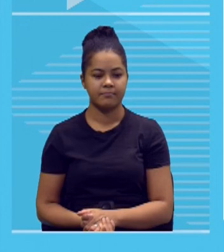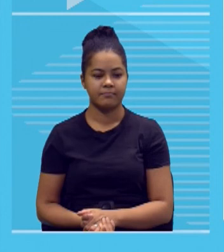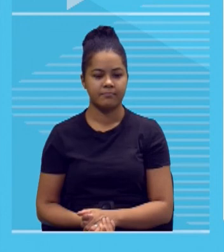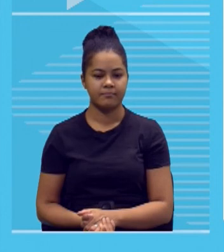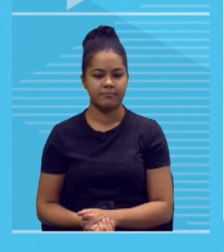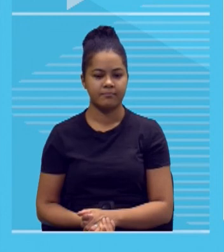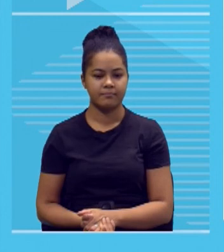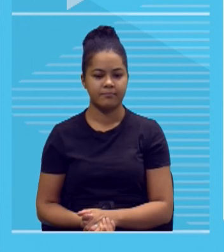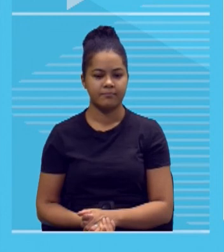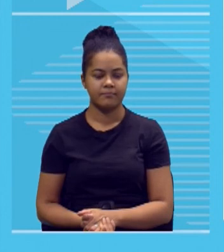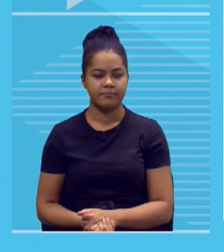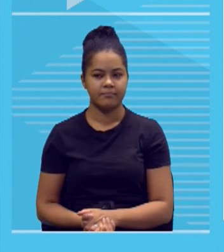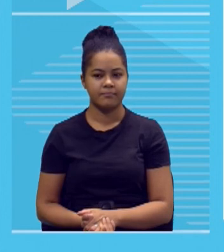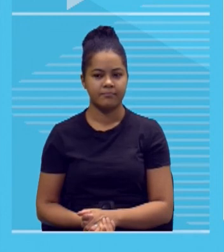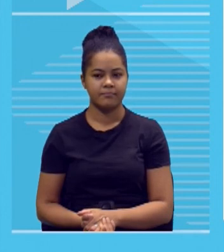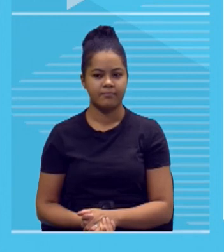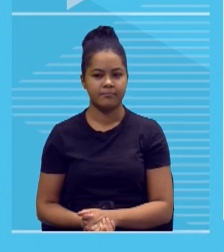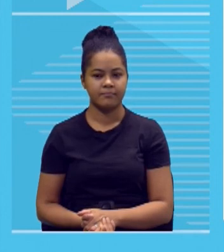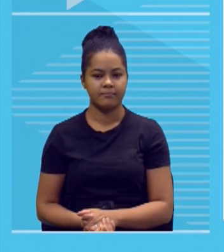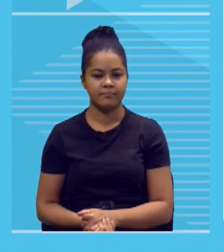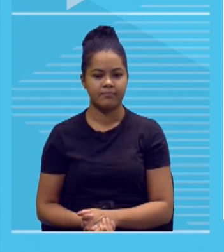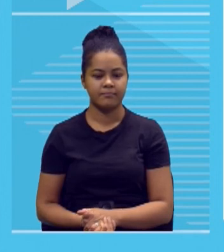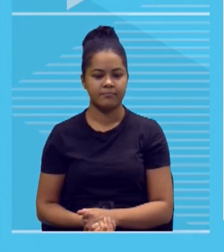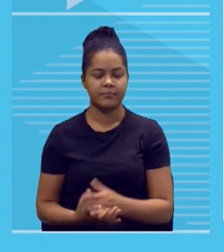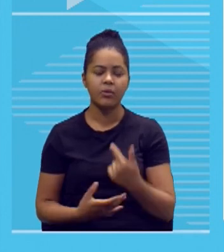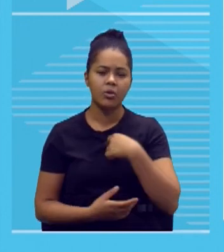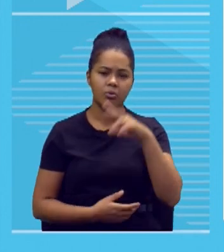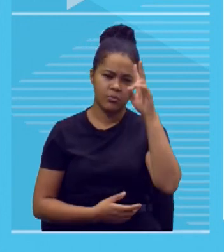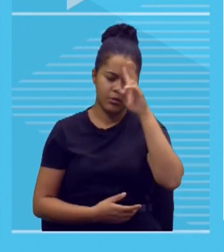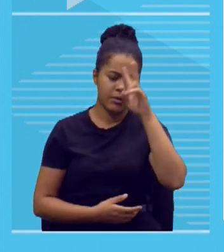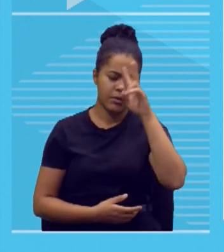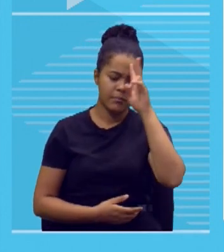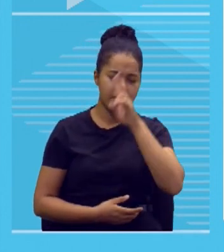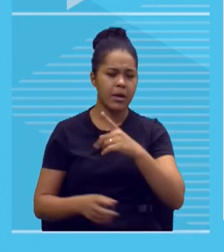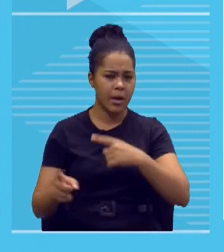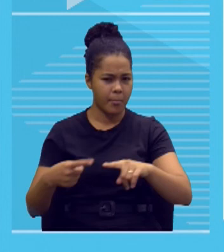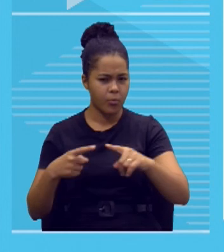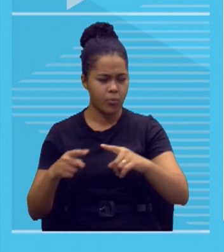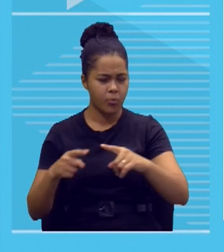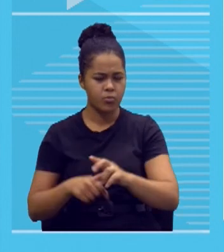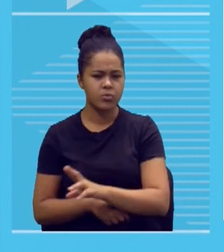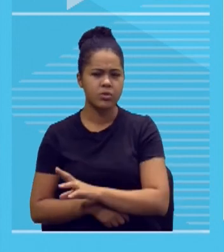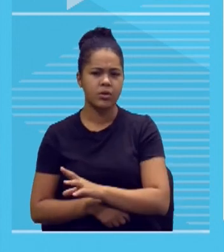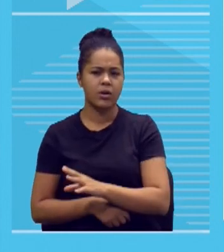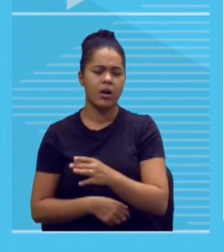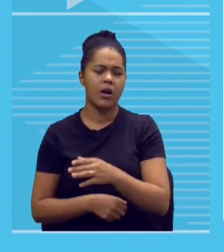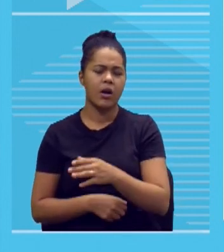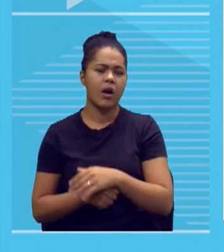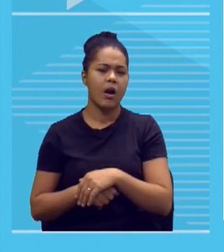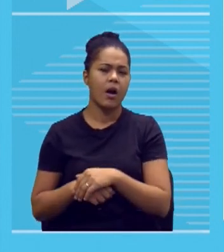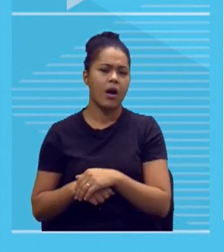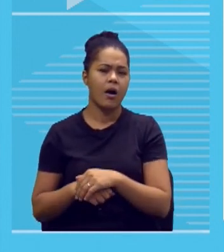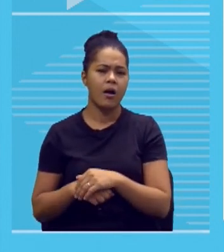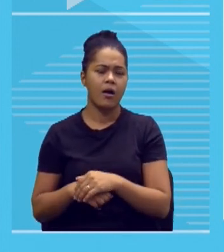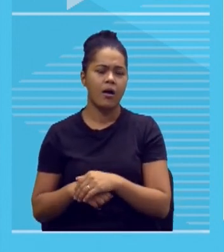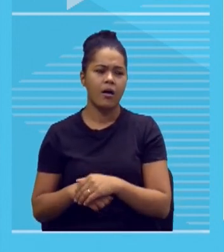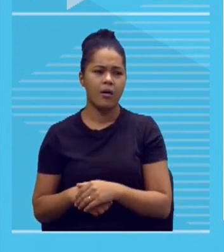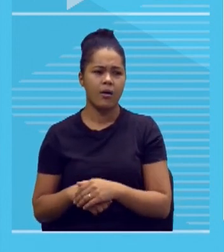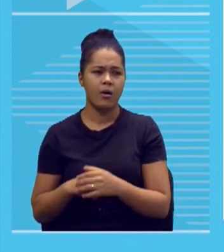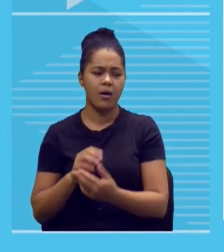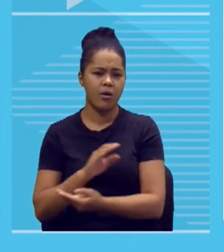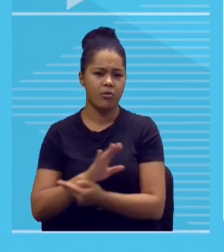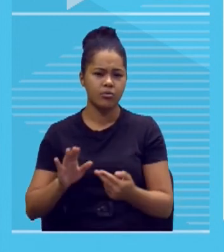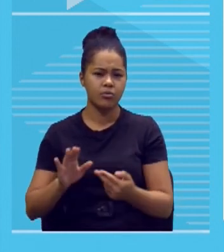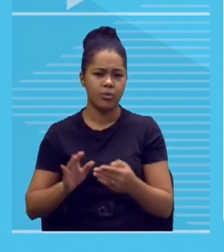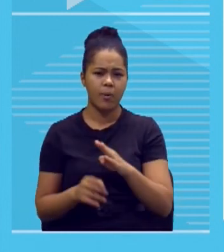dessa vamos dizer dessa música né do Biafra terminou dentro do Paulo o Byafra